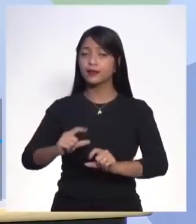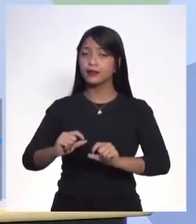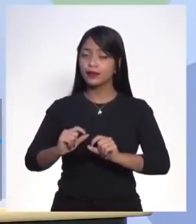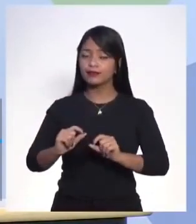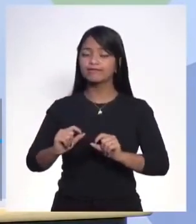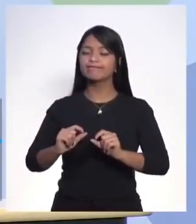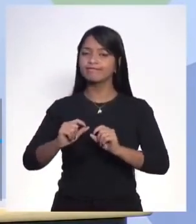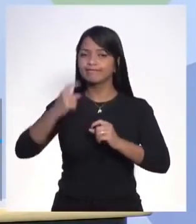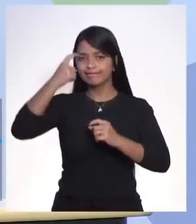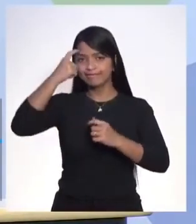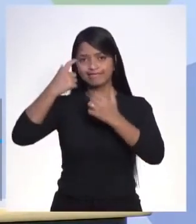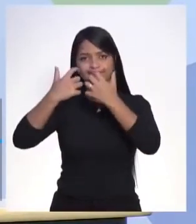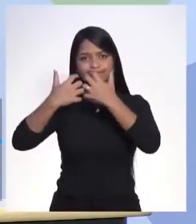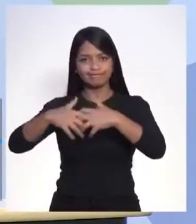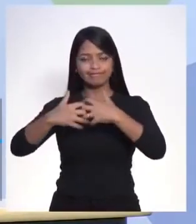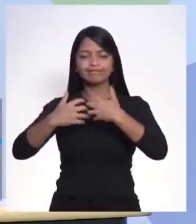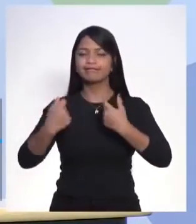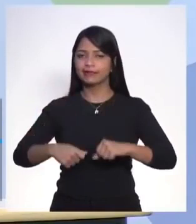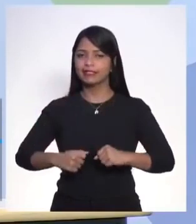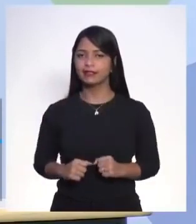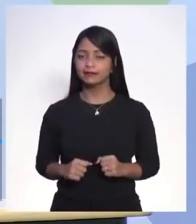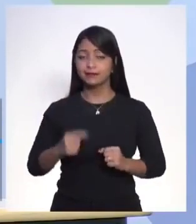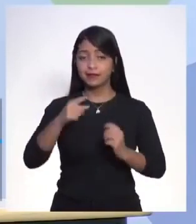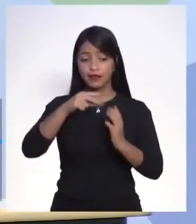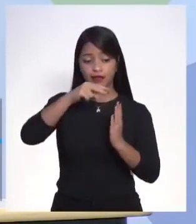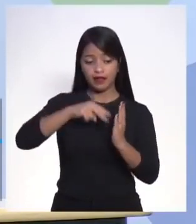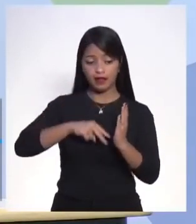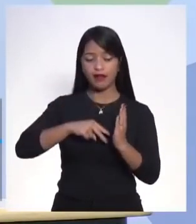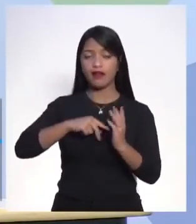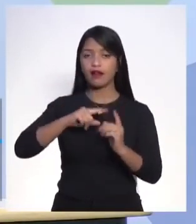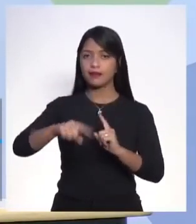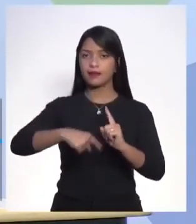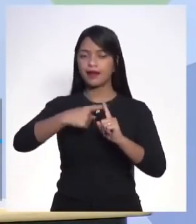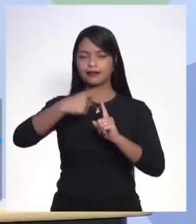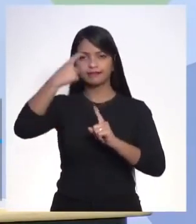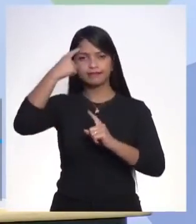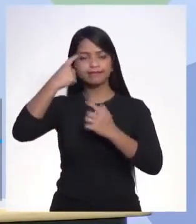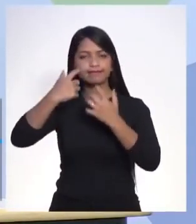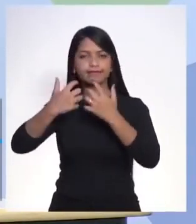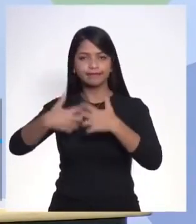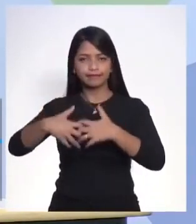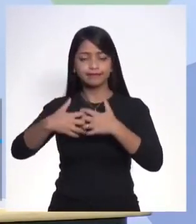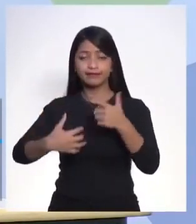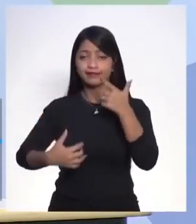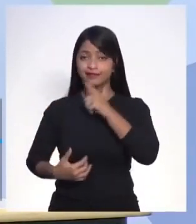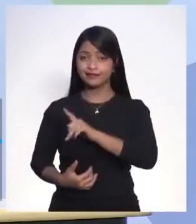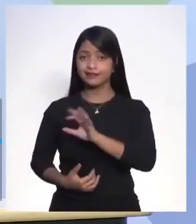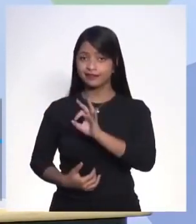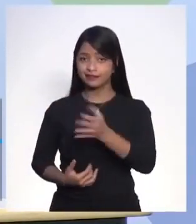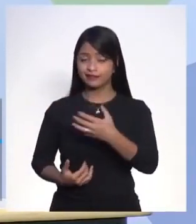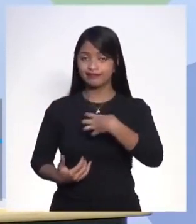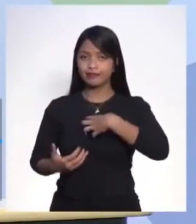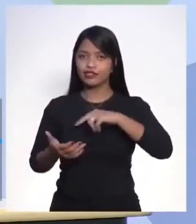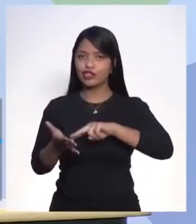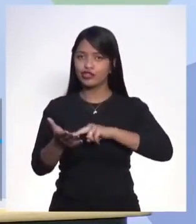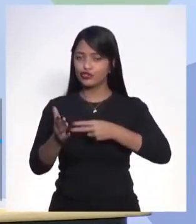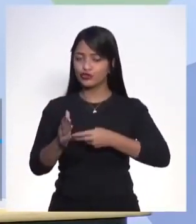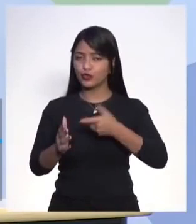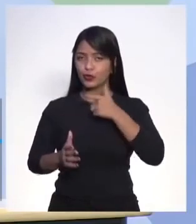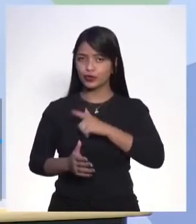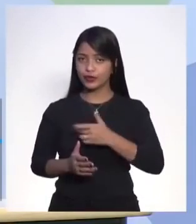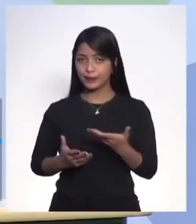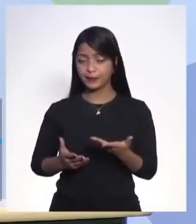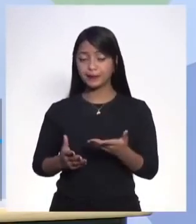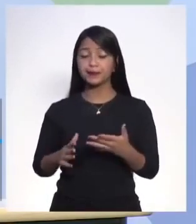você leu, é porque você interpretou, você foi capaz de construir sentido para aquilo. Agora, quando